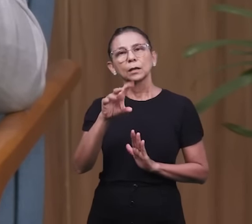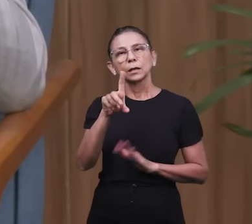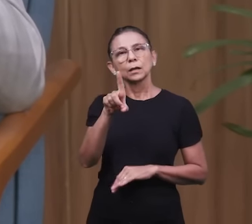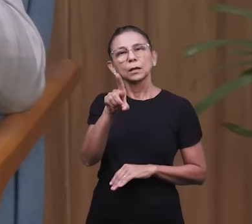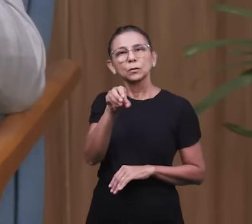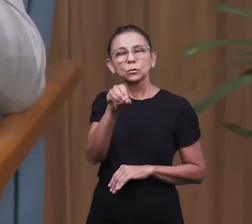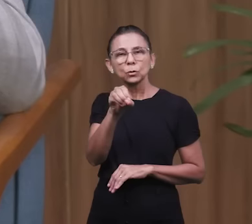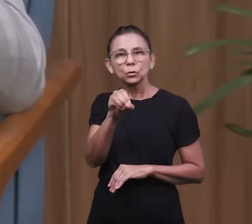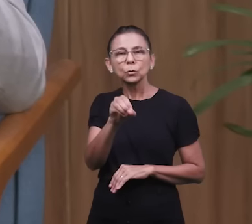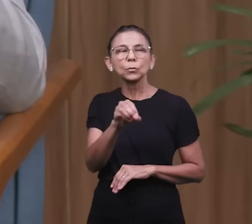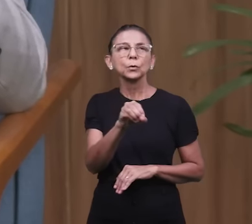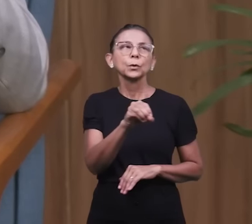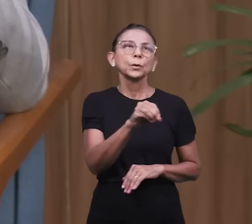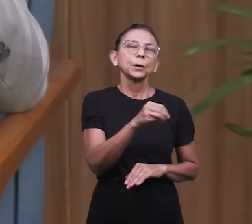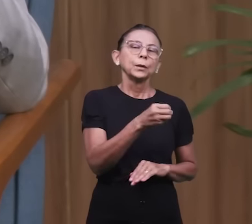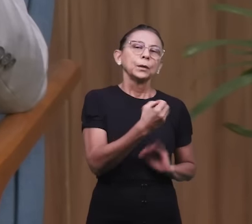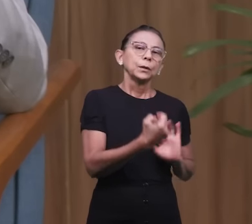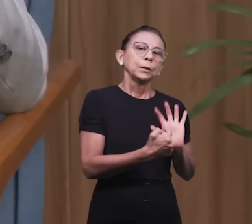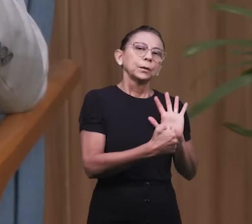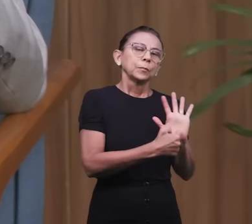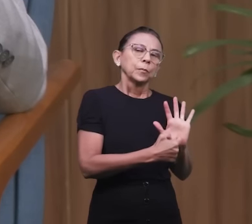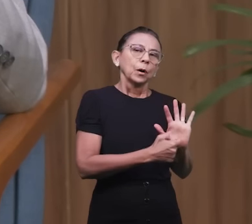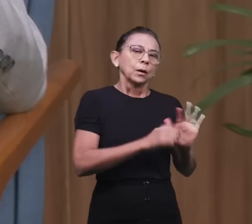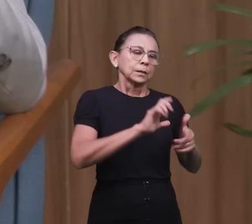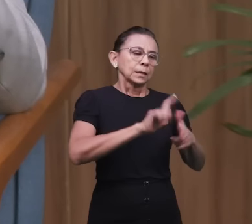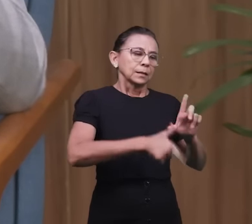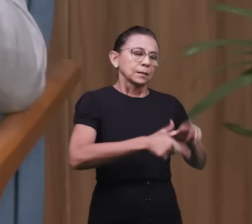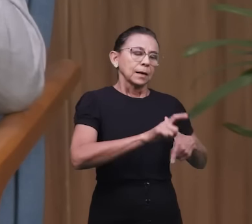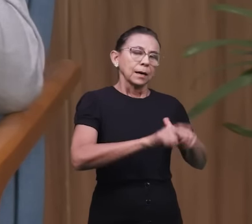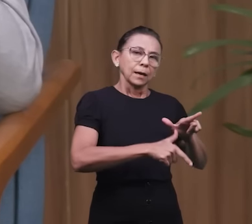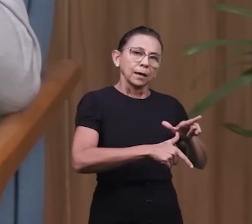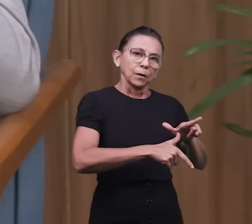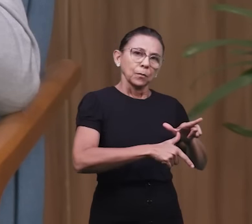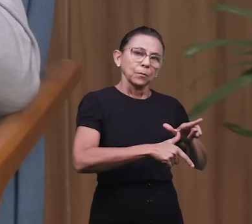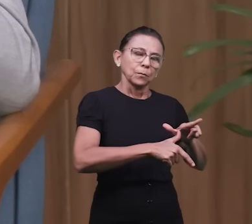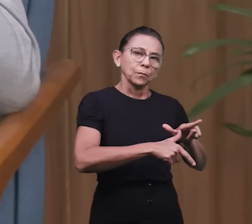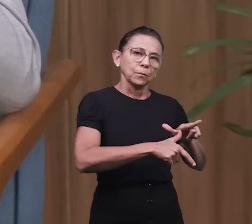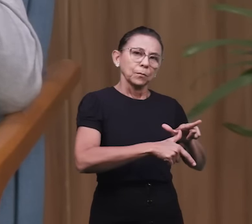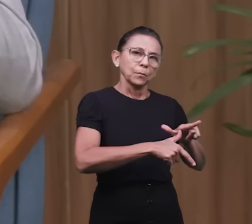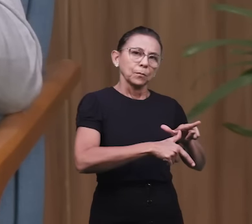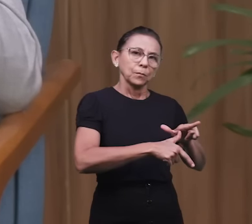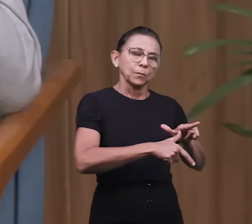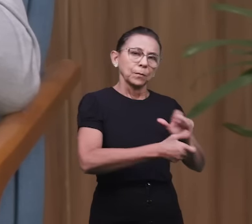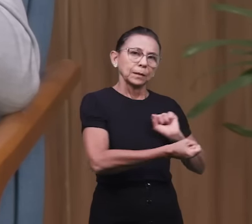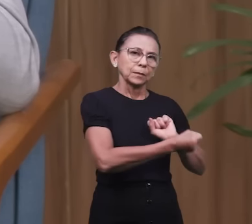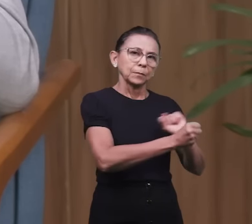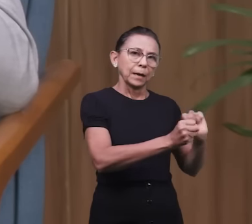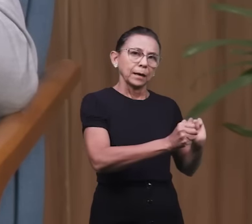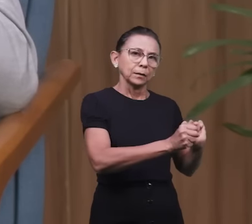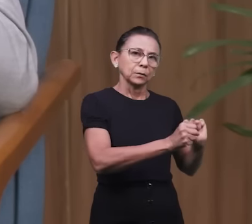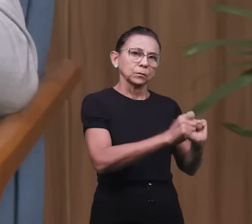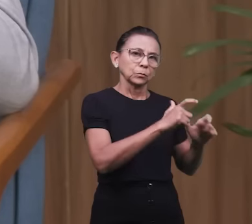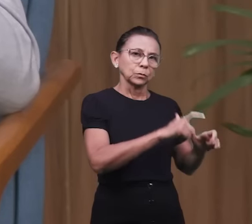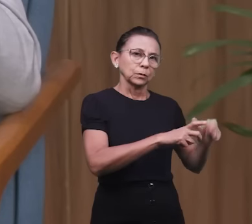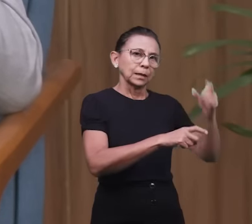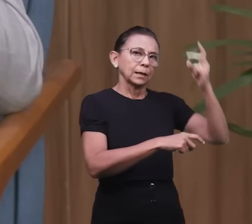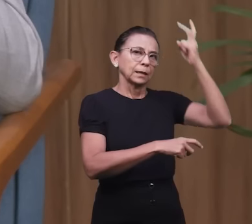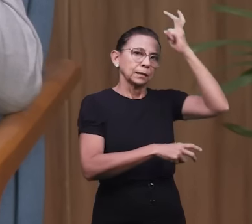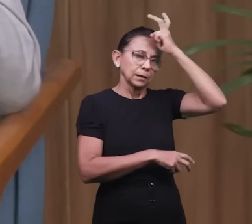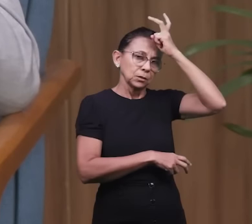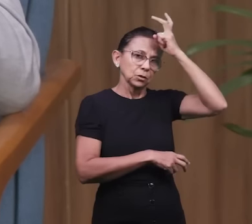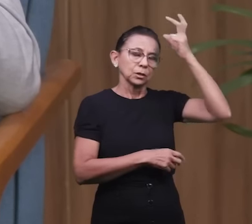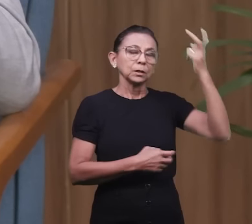do Egito tipificando profética a vida da igreja para a vida eterna